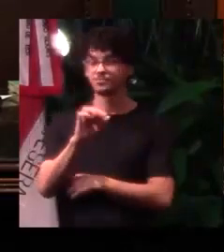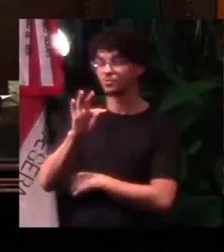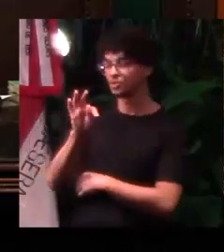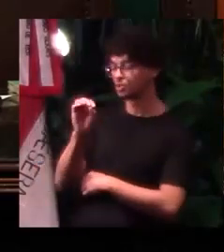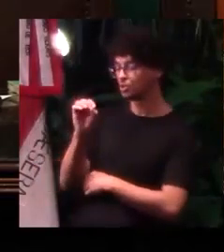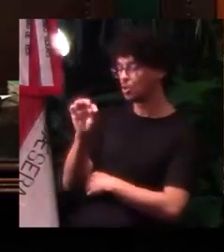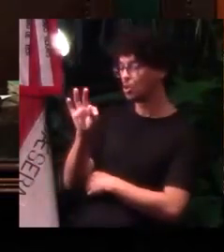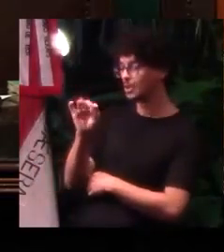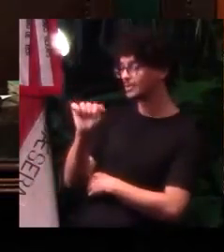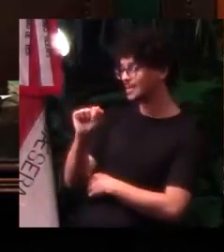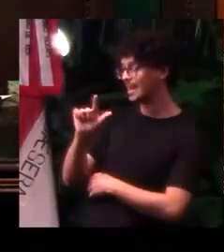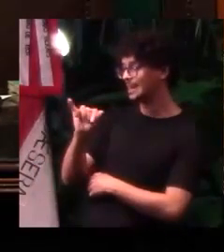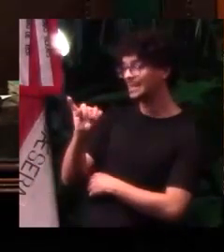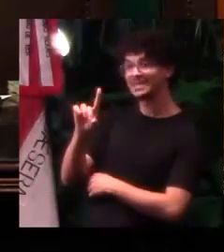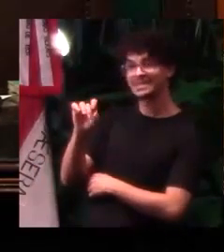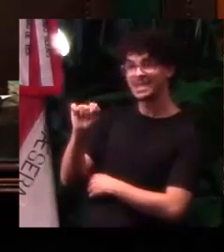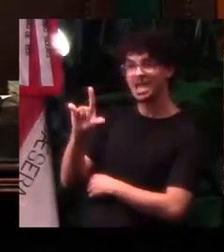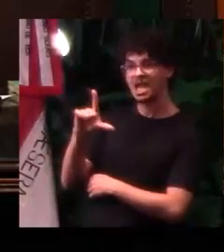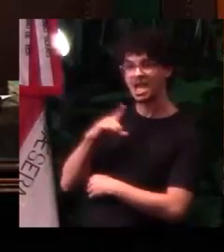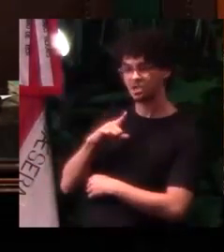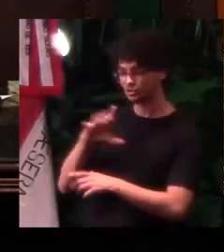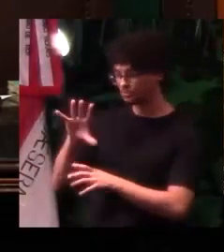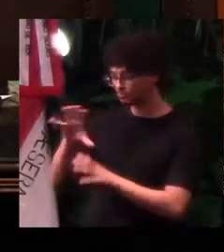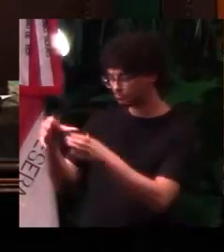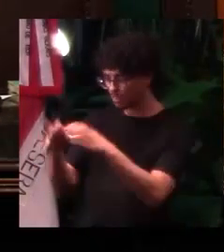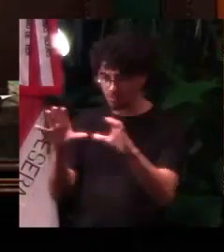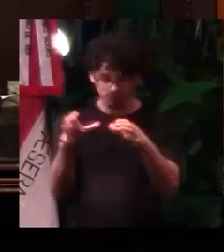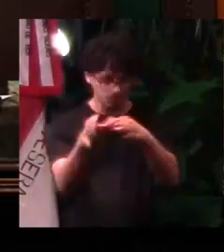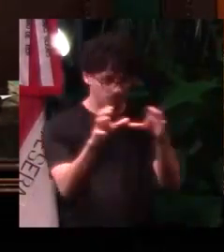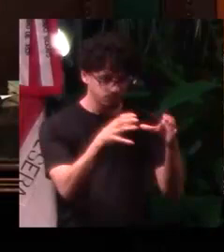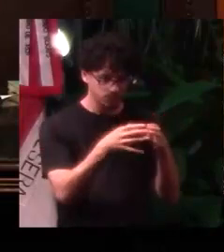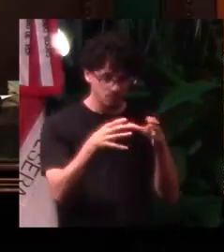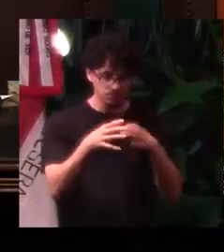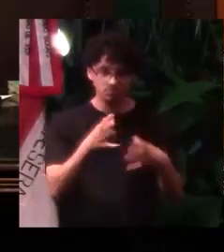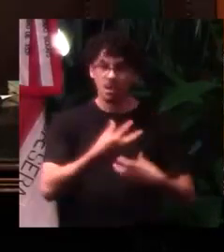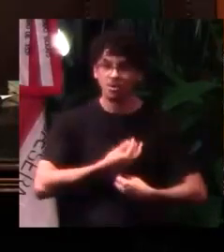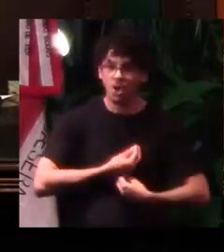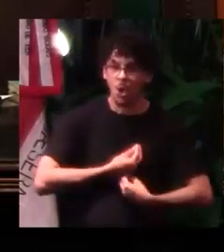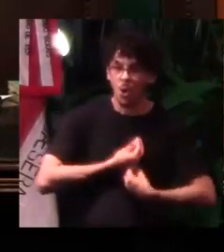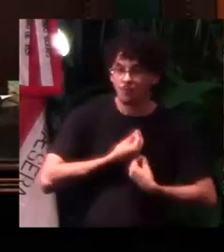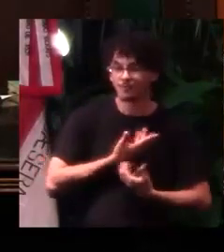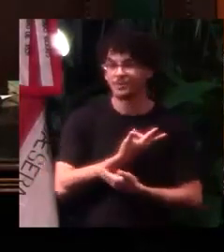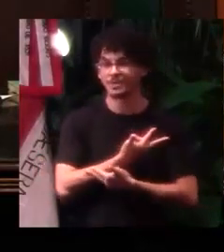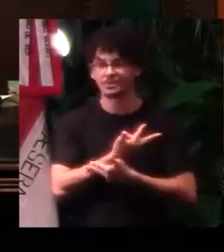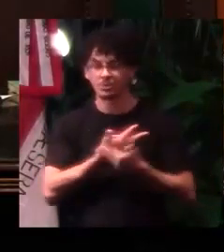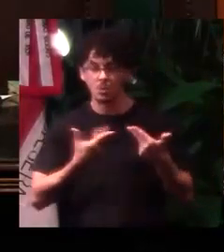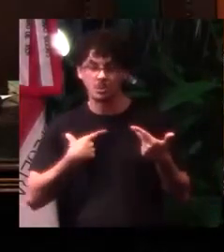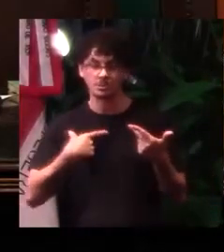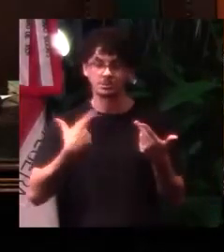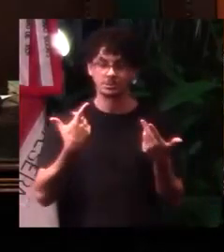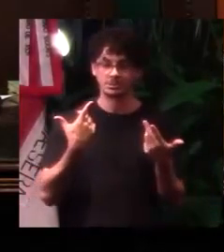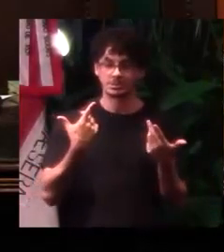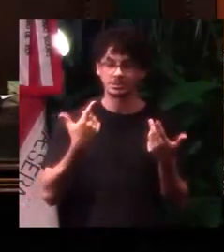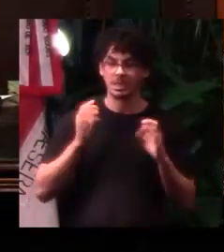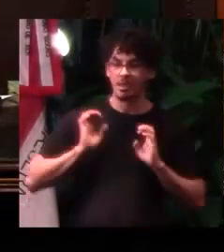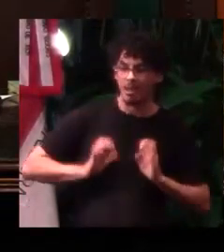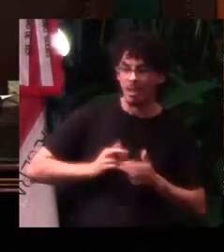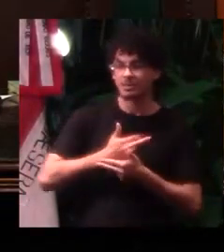Aquele conglomerado de vivências costumeiras, morais, religiosas, que davam a